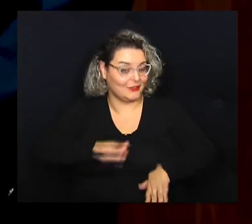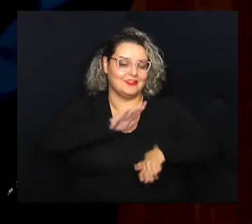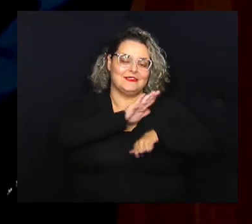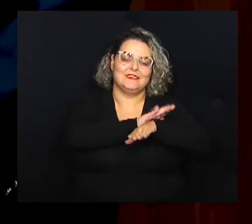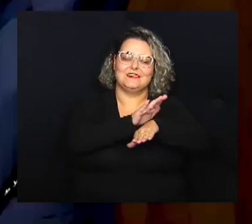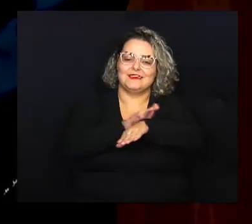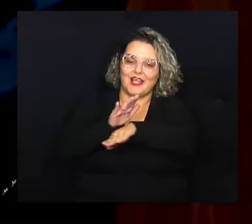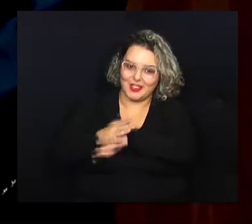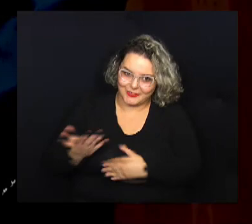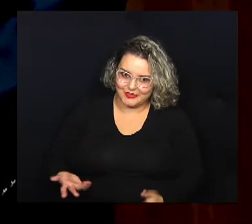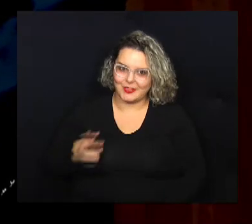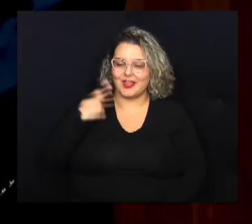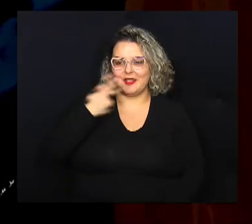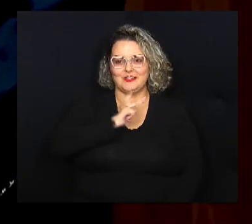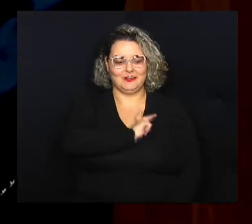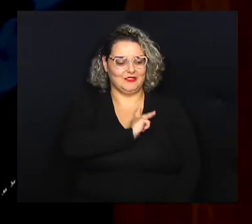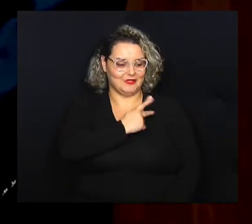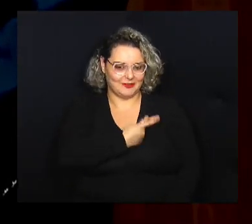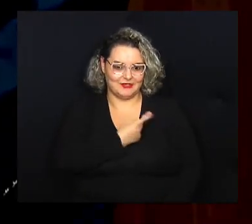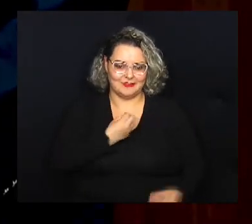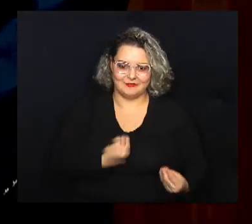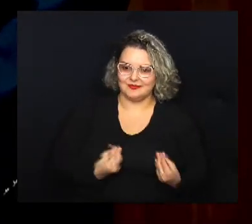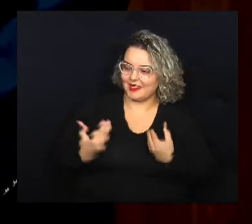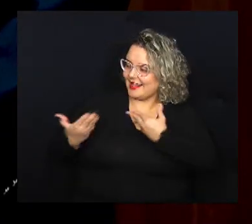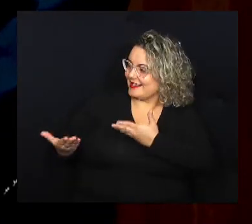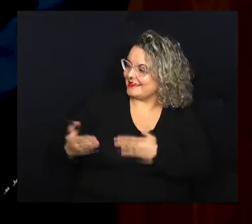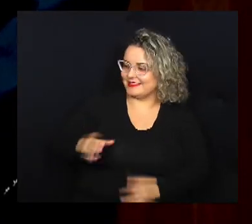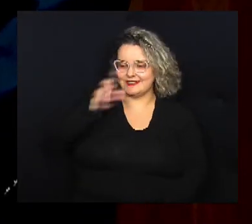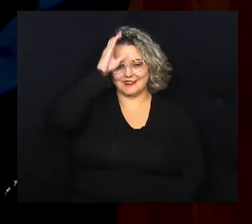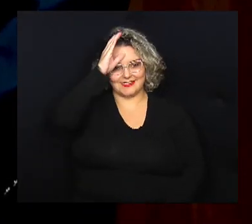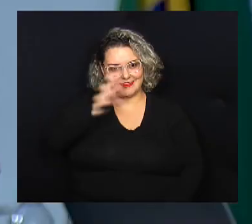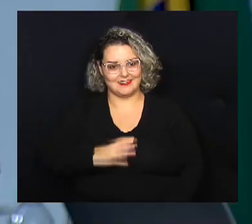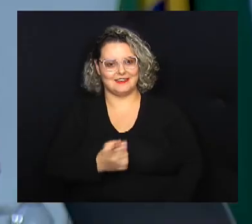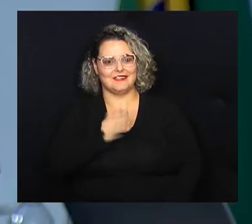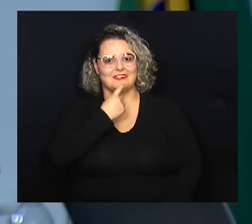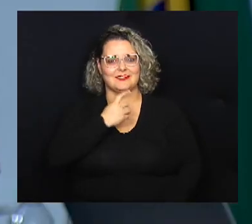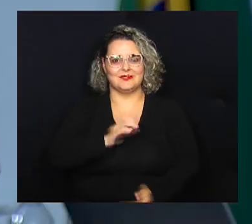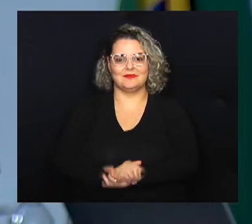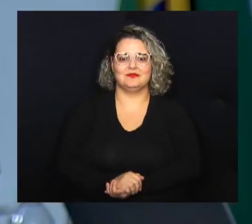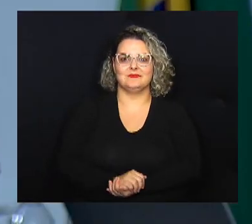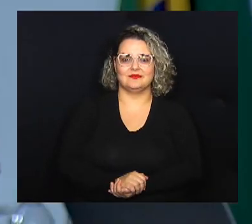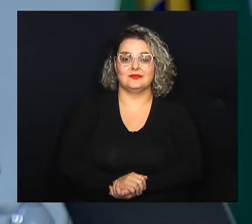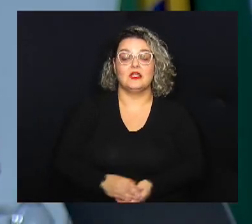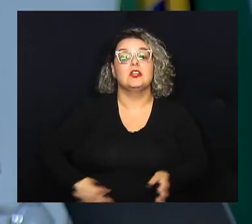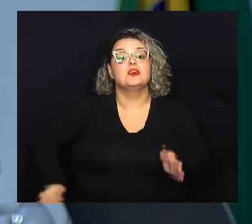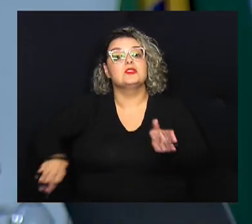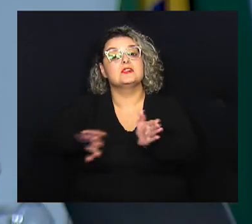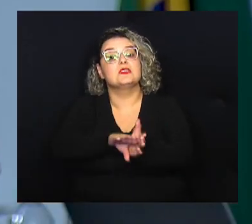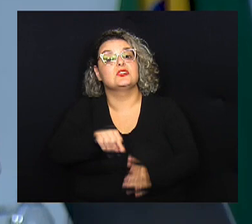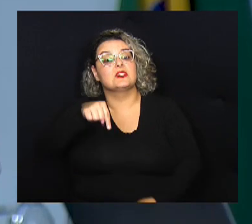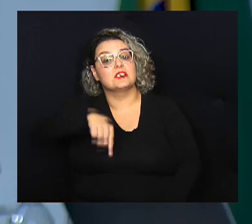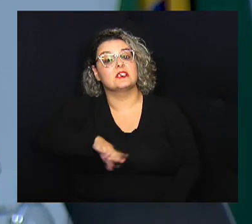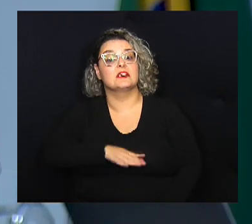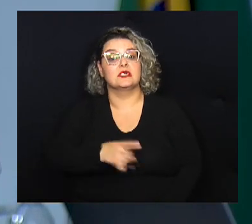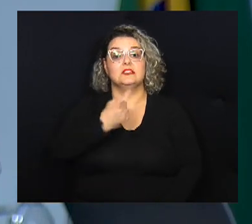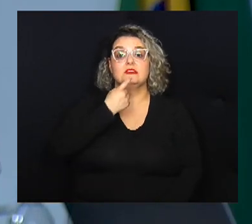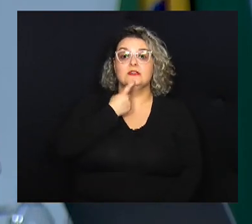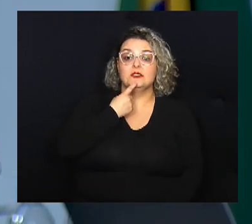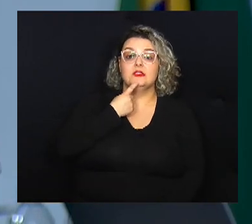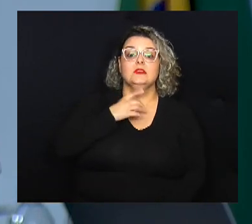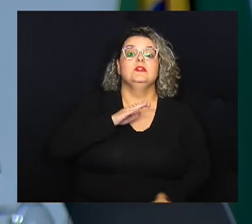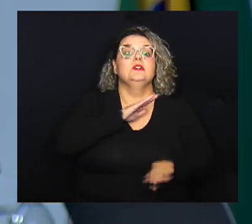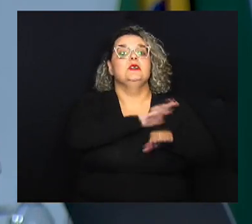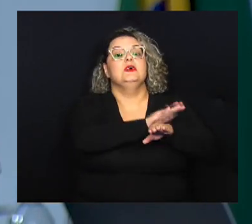o vereador Paulo Haddad entregou o título de cidadão campineiro. Desde a chegada em Campinas, se tornou um